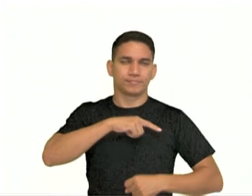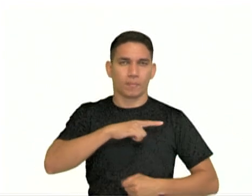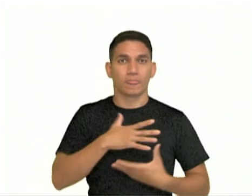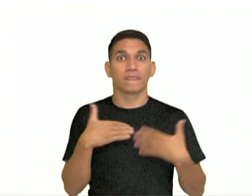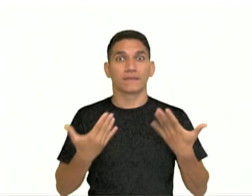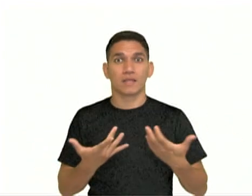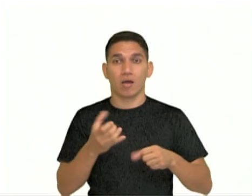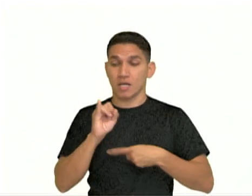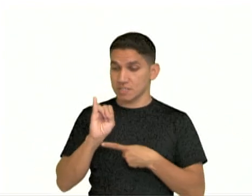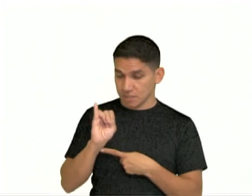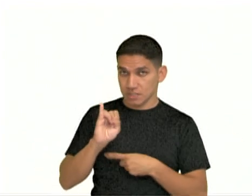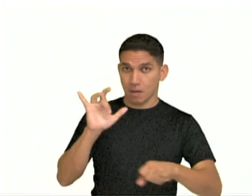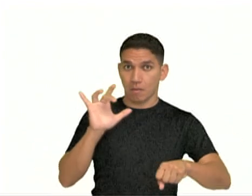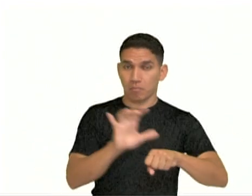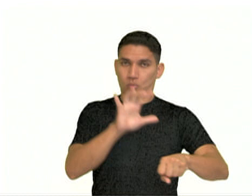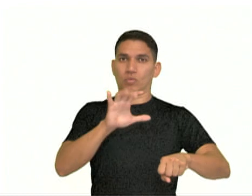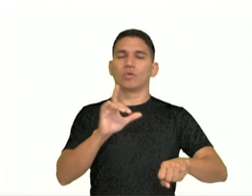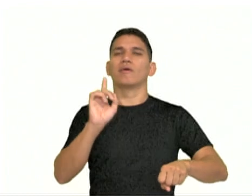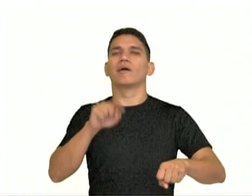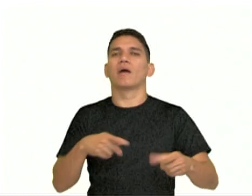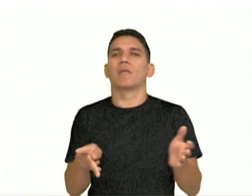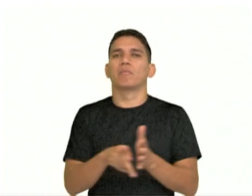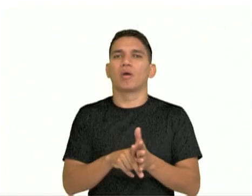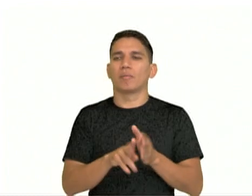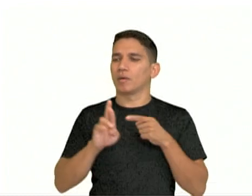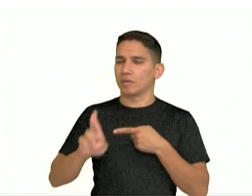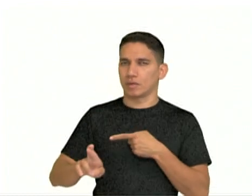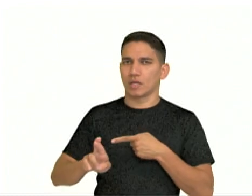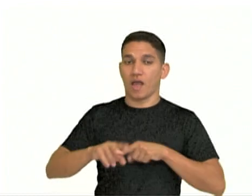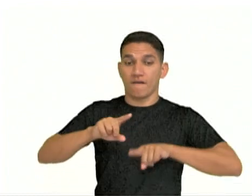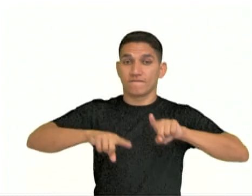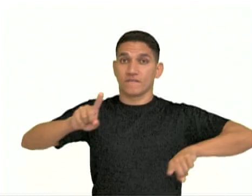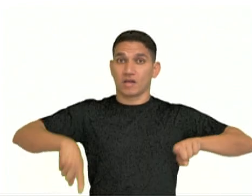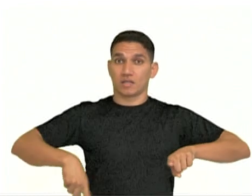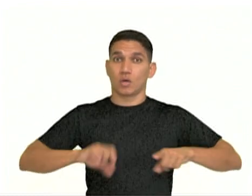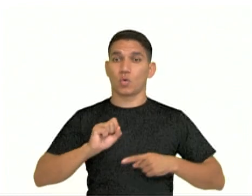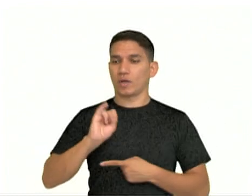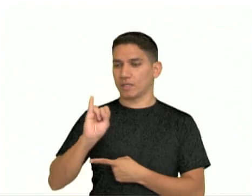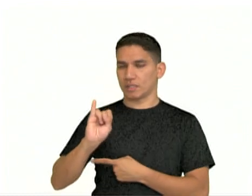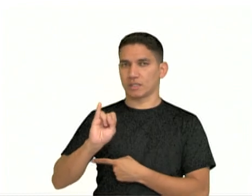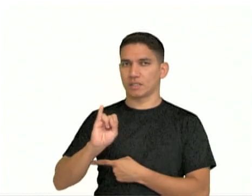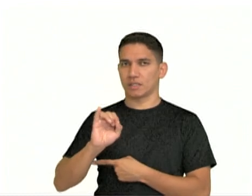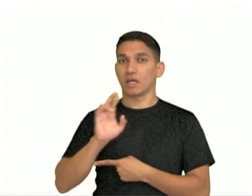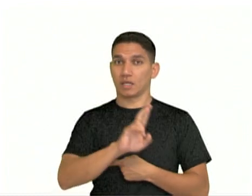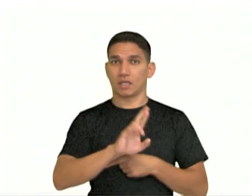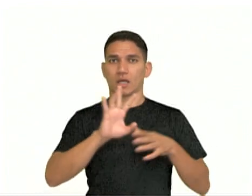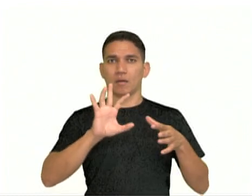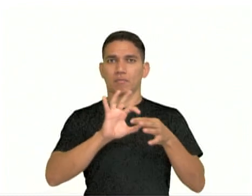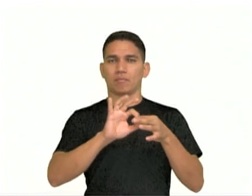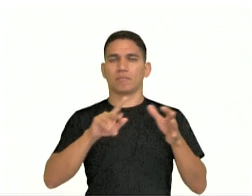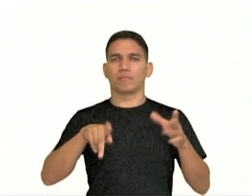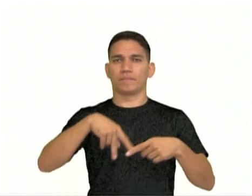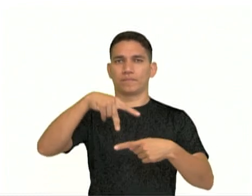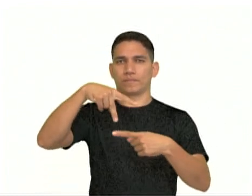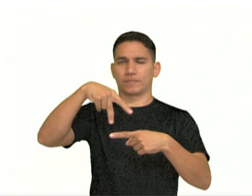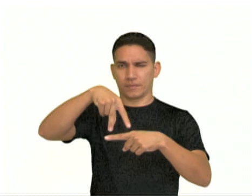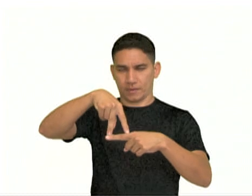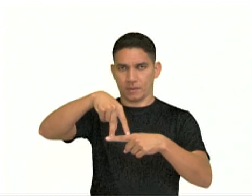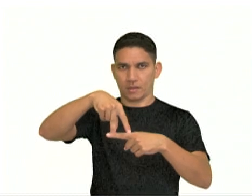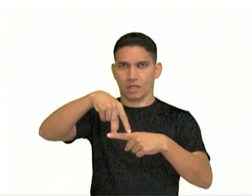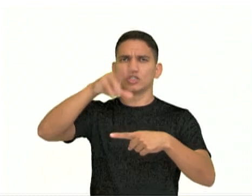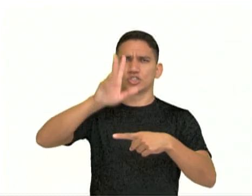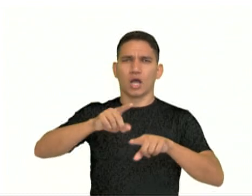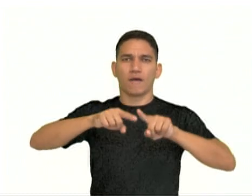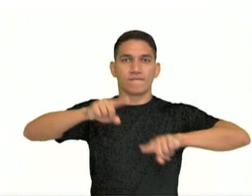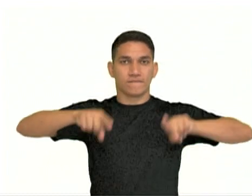dizer que o impulso ele é igual à variação da quantidade de movimento, ou seja, I é igual a delta, que representa a variação que eu conversei com